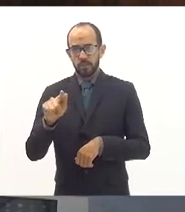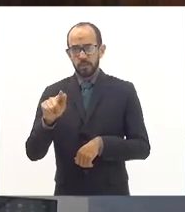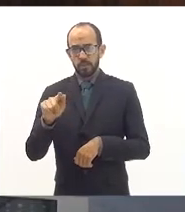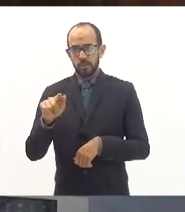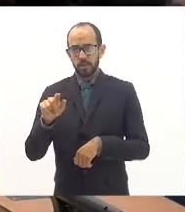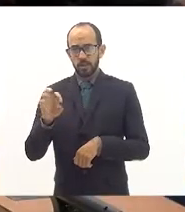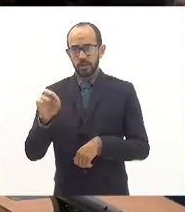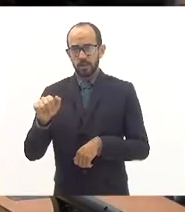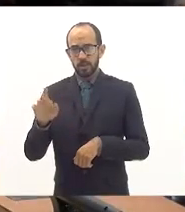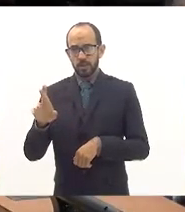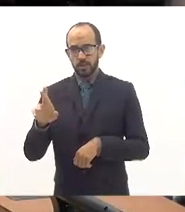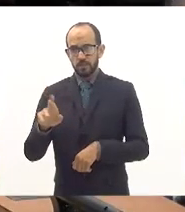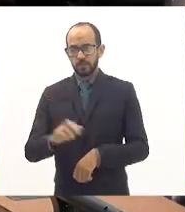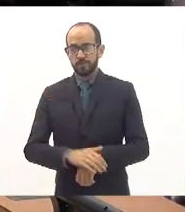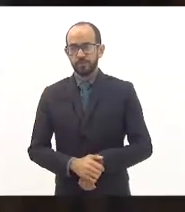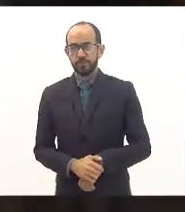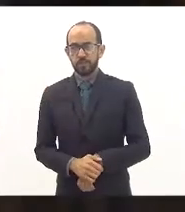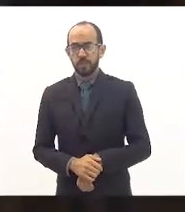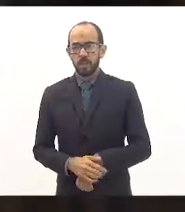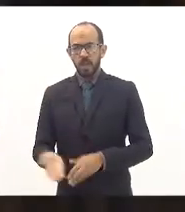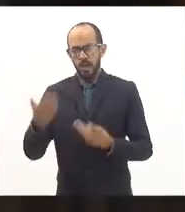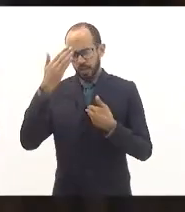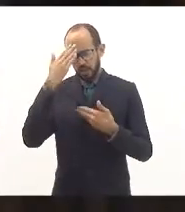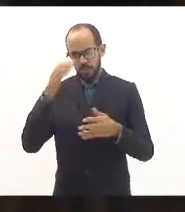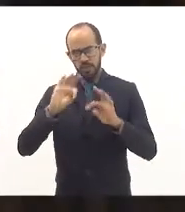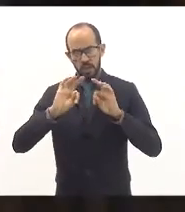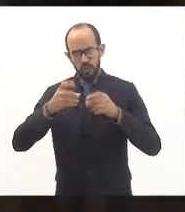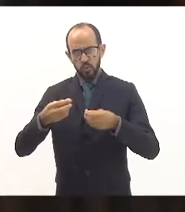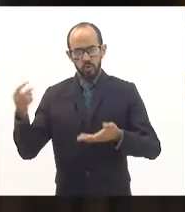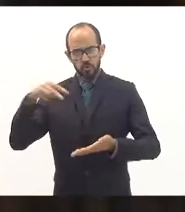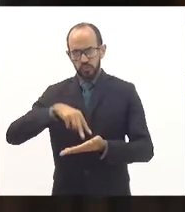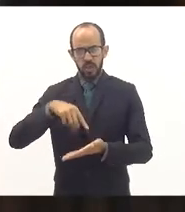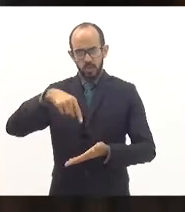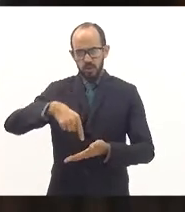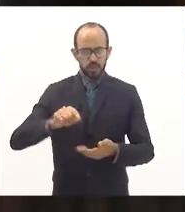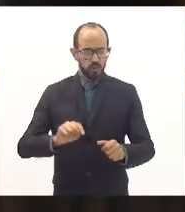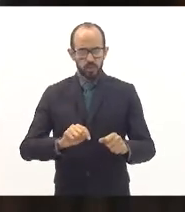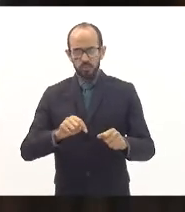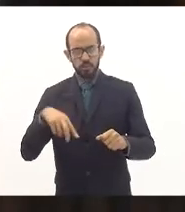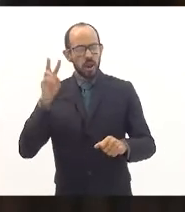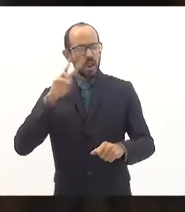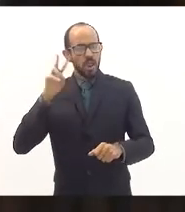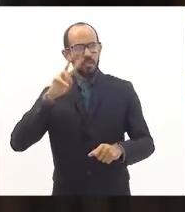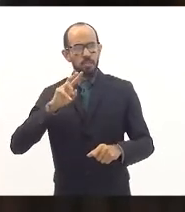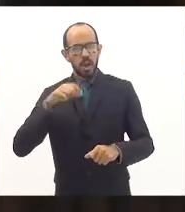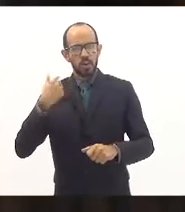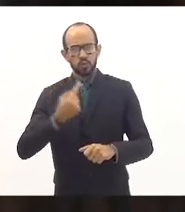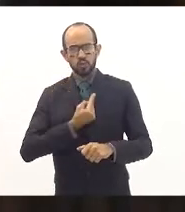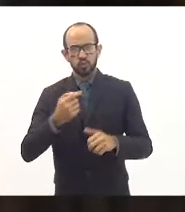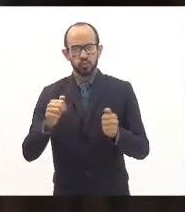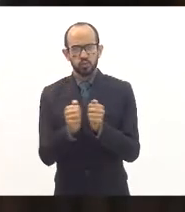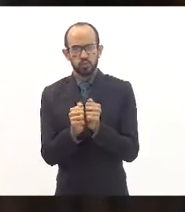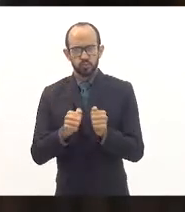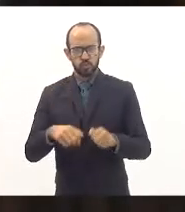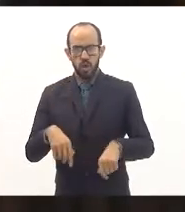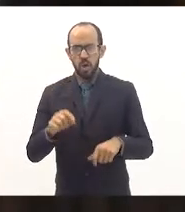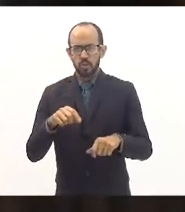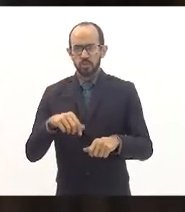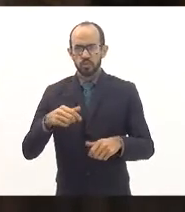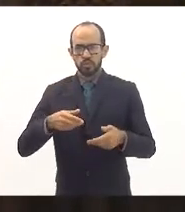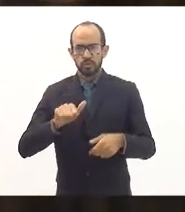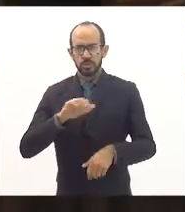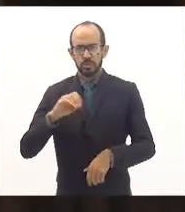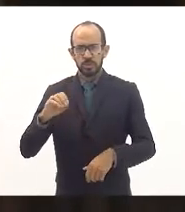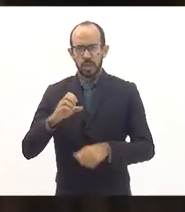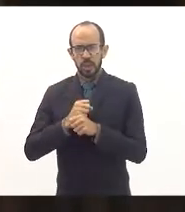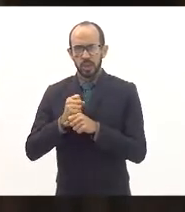Em primeiro lugar, quero agradecer a todos que vieram hoje comemorar e lembrar conosco os 100 anos de nascimento de Leonel